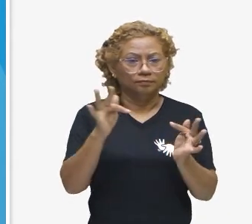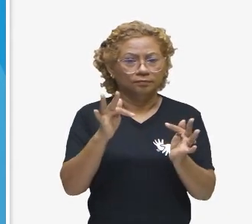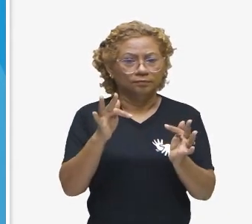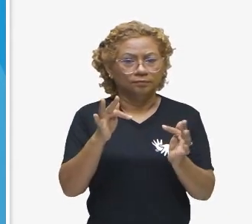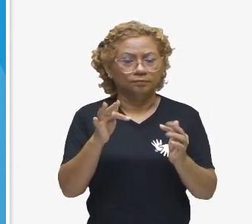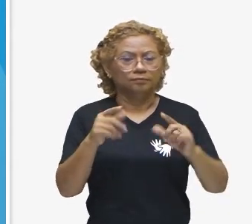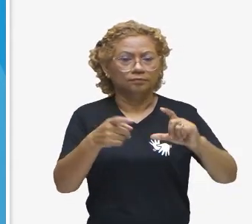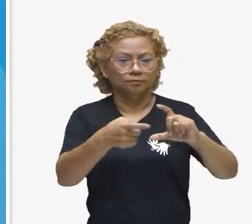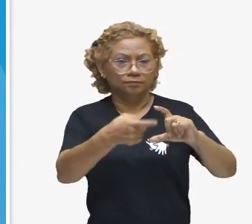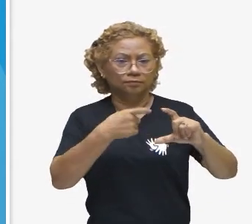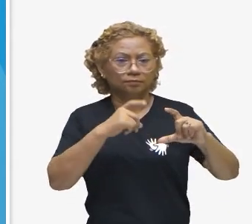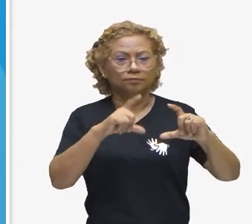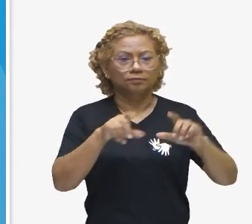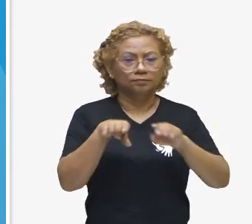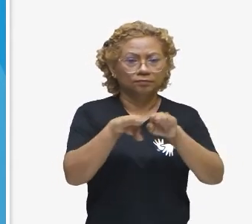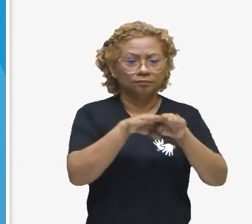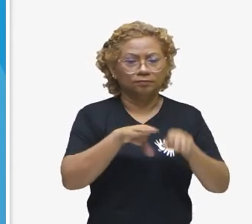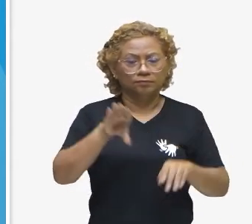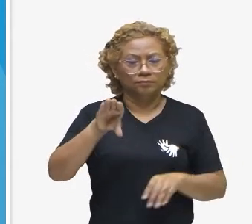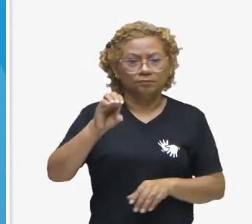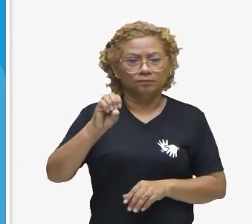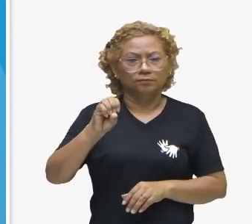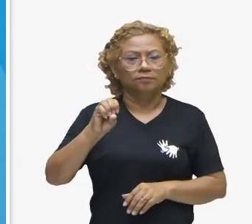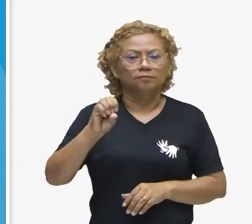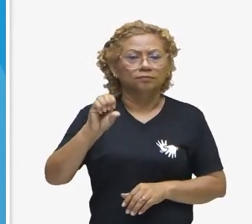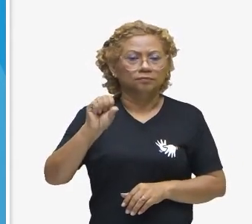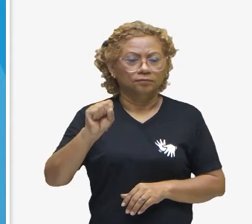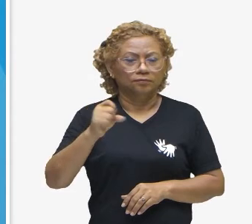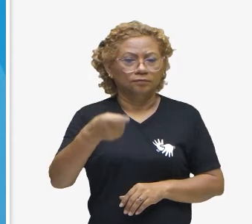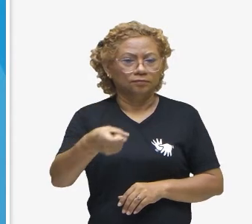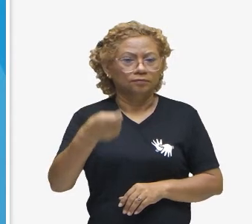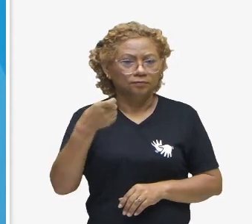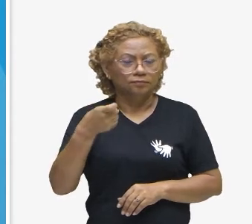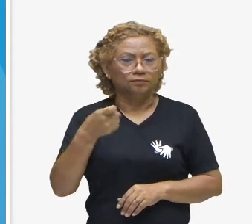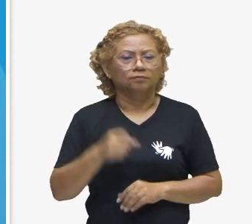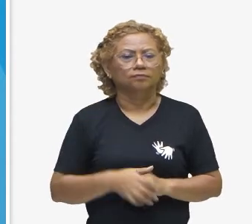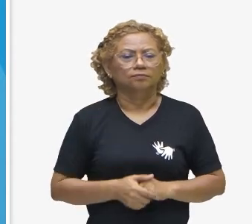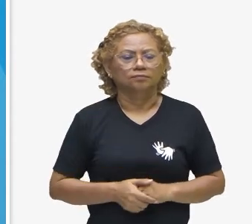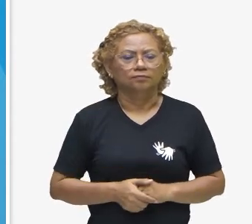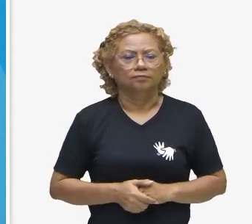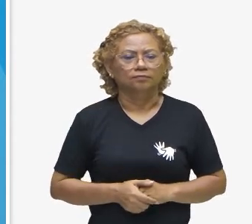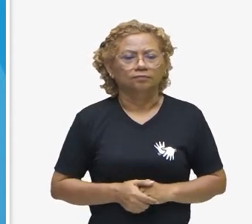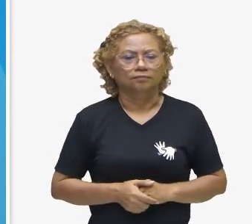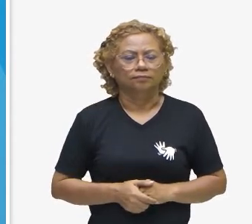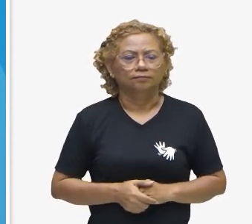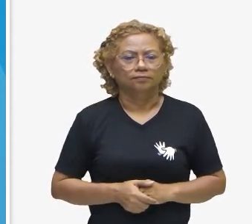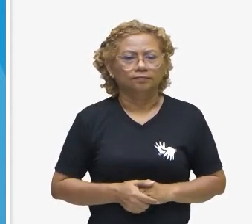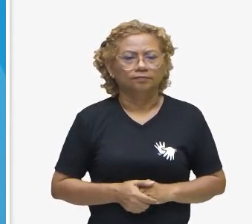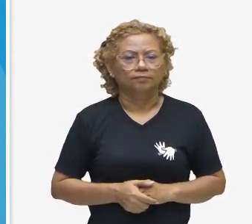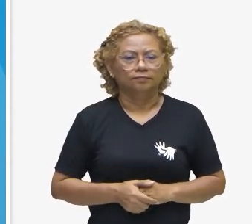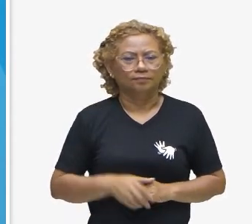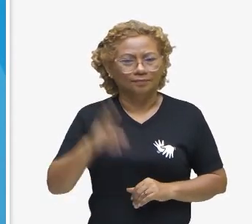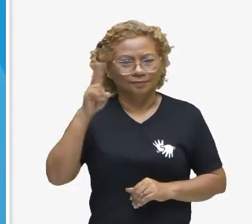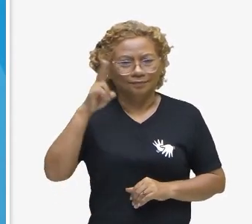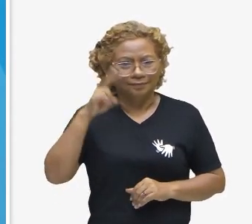a cosseno de x. O gráfico que a gente construiu foi esse aqui.